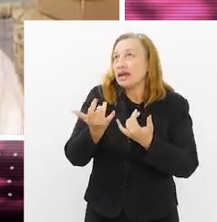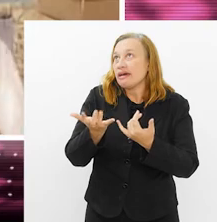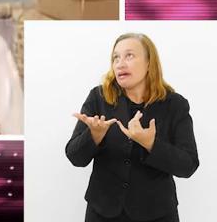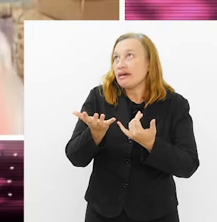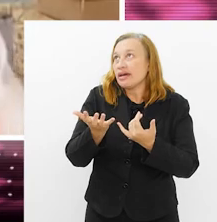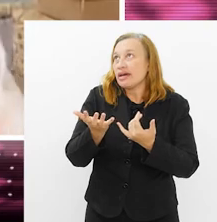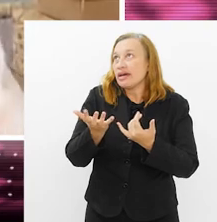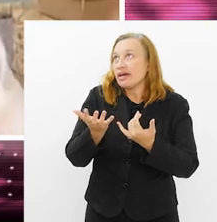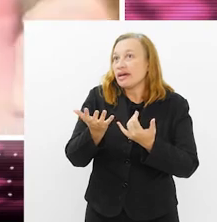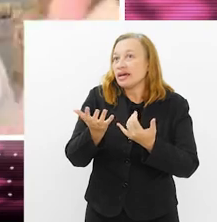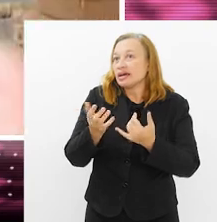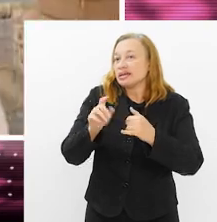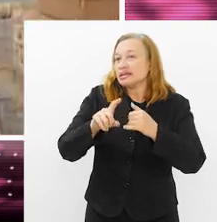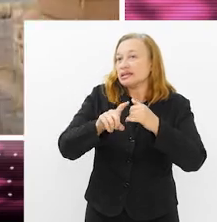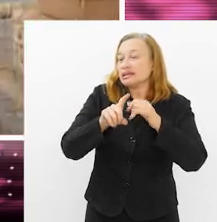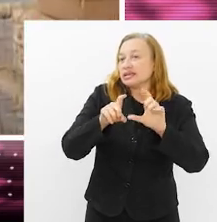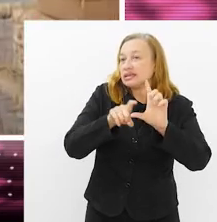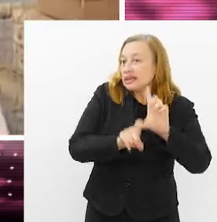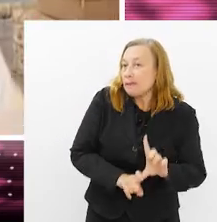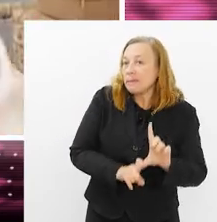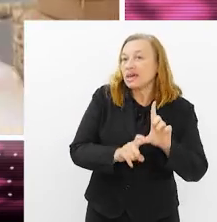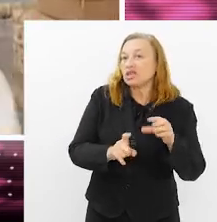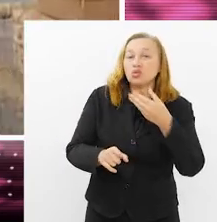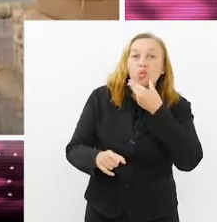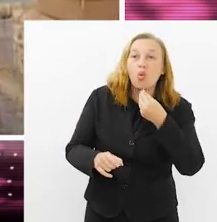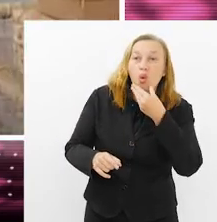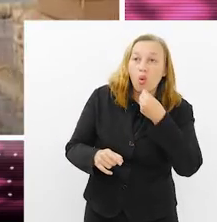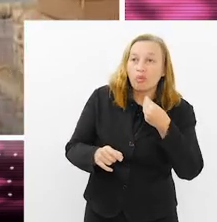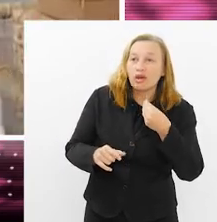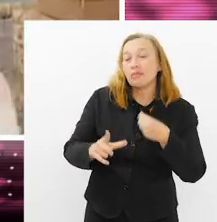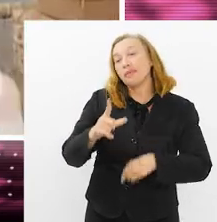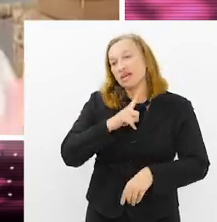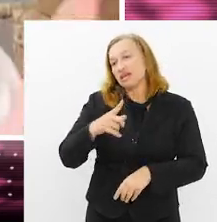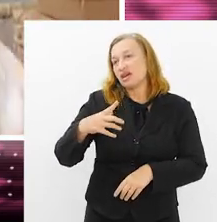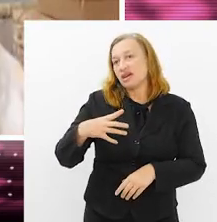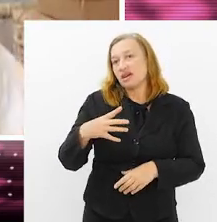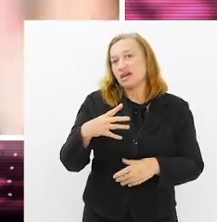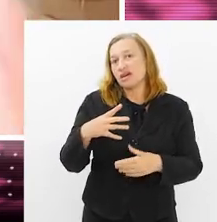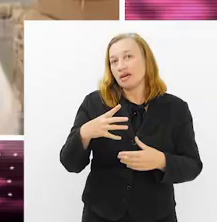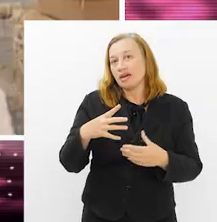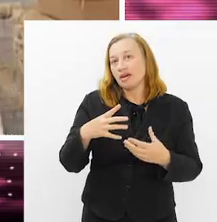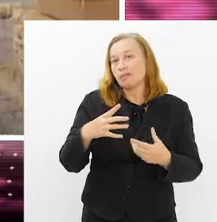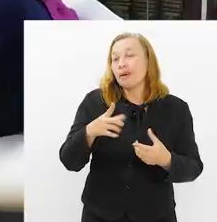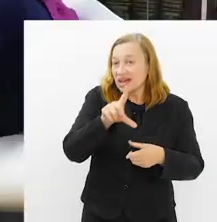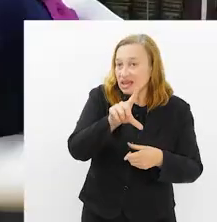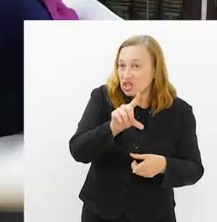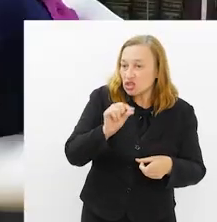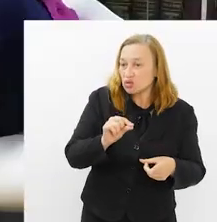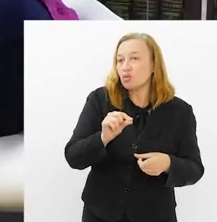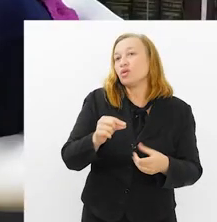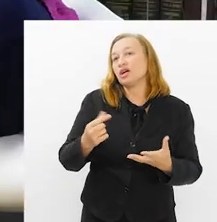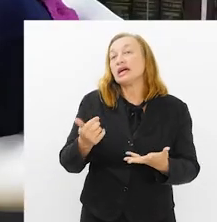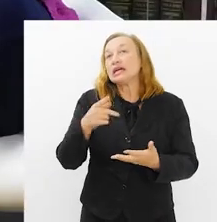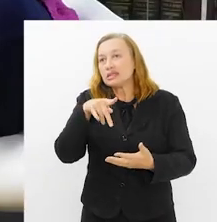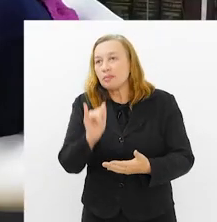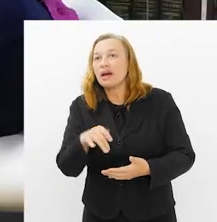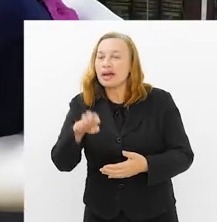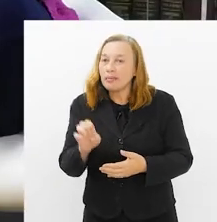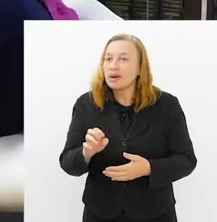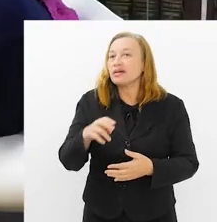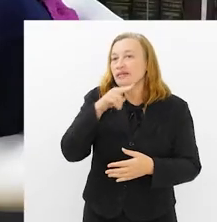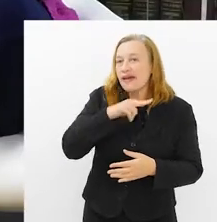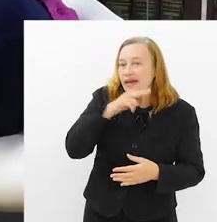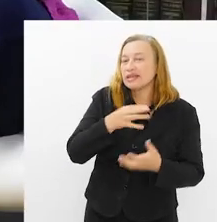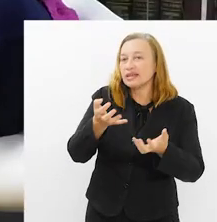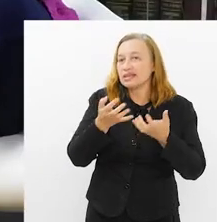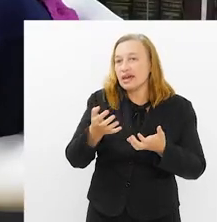coadjuvante. Se o parceiro quiser ter filho, ela tem que ter filho. Se os pais, a mãe, o pai dela quiserem um neto, ela tem que dar um neto. Se a tia, o